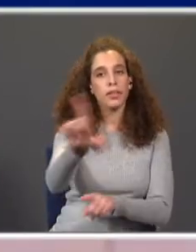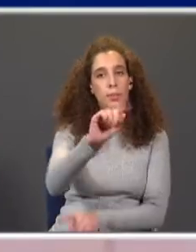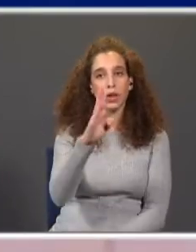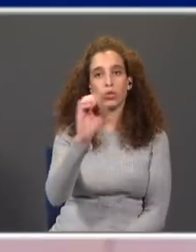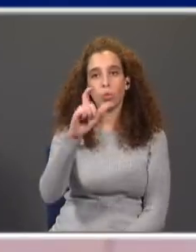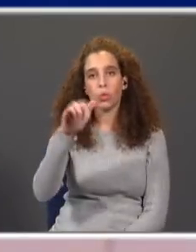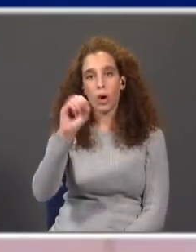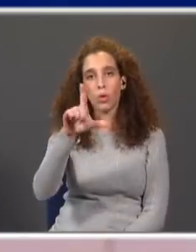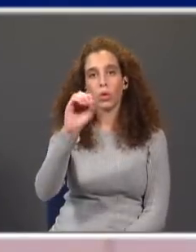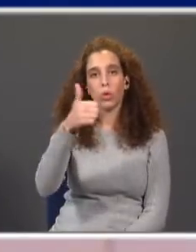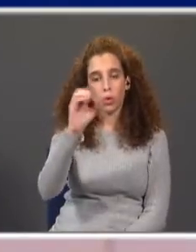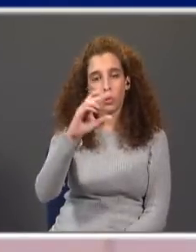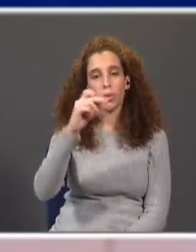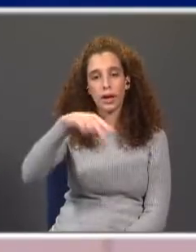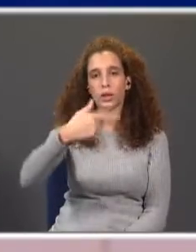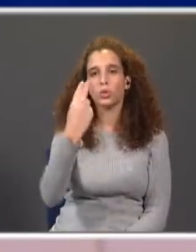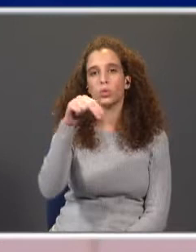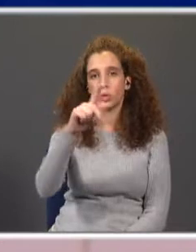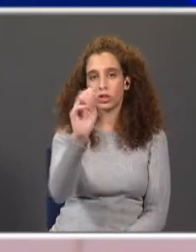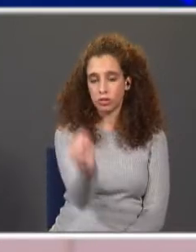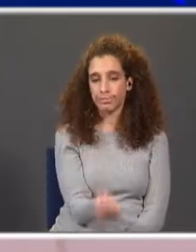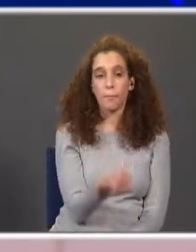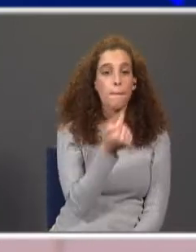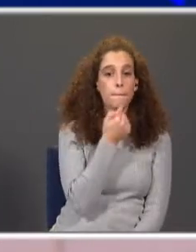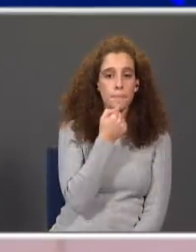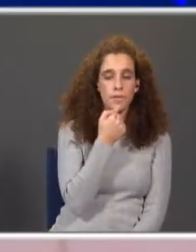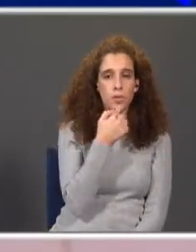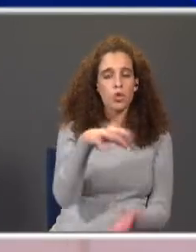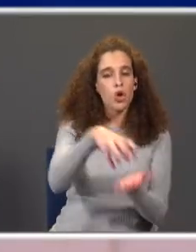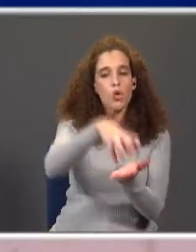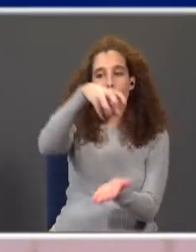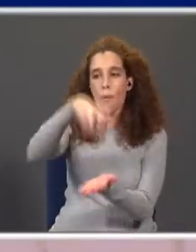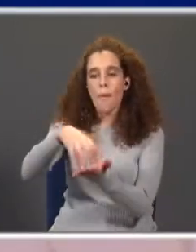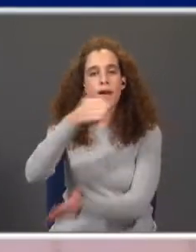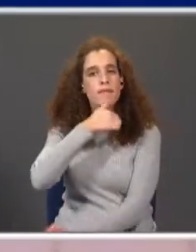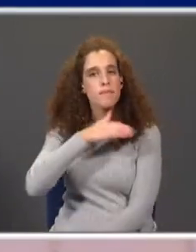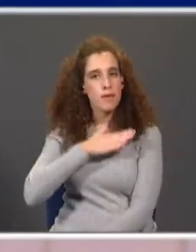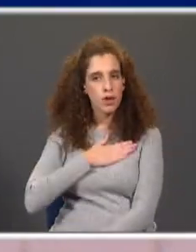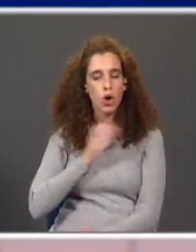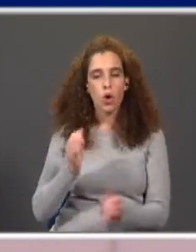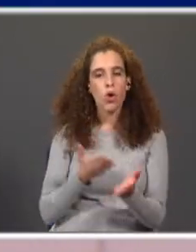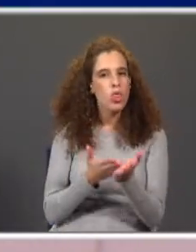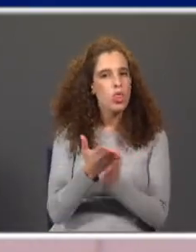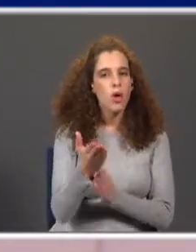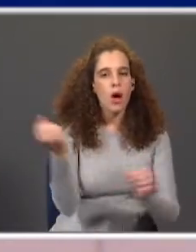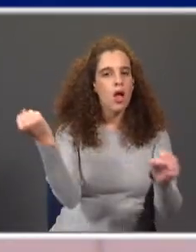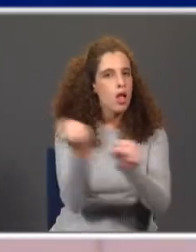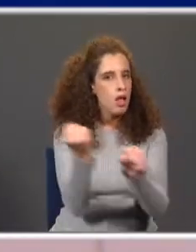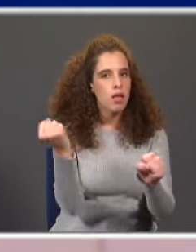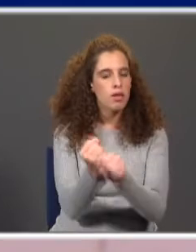Então, percebemos que o bairro de Benfica continua a funcionar como